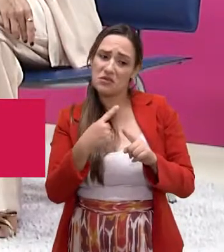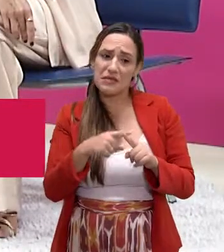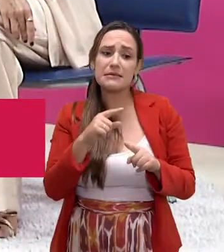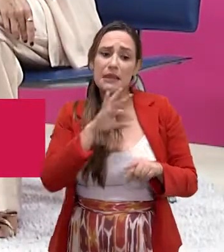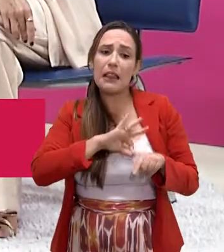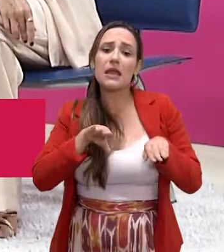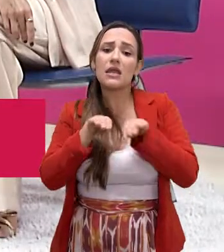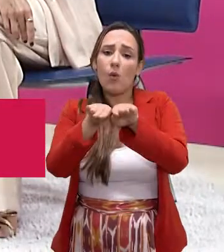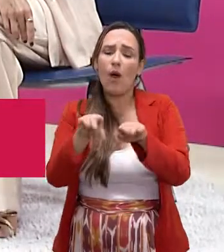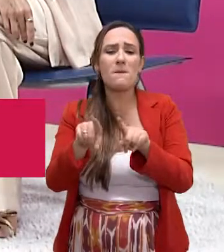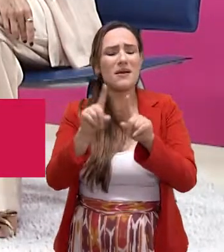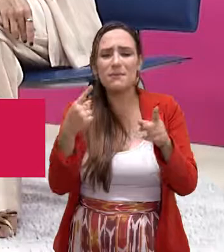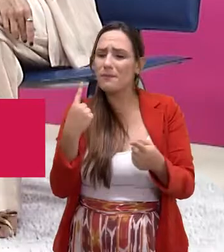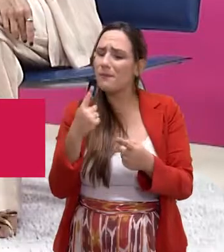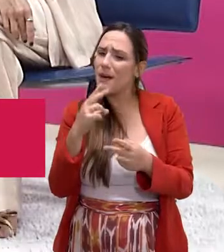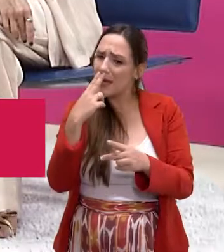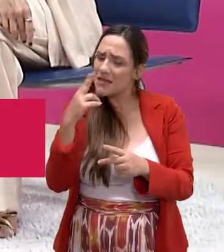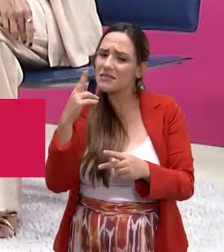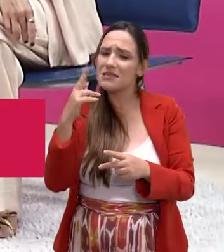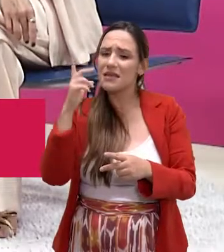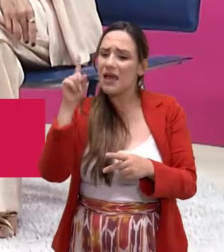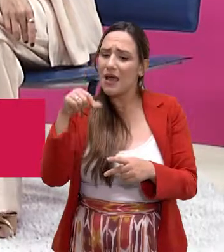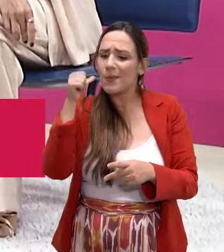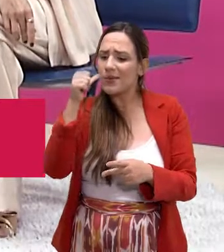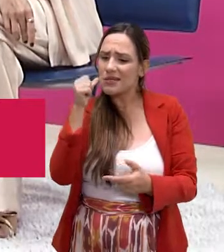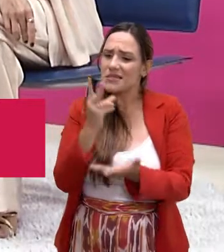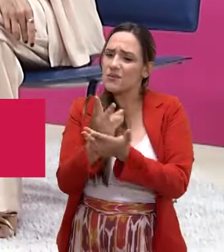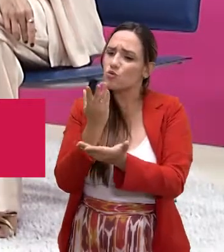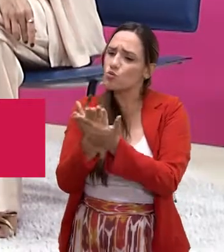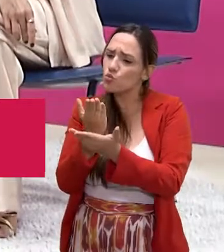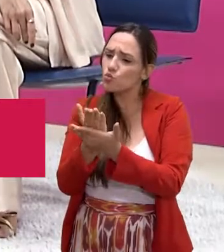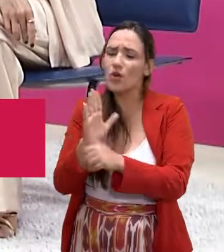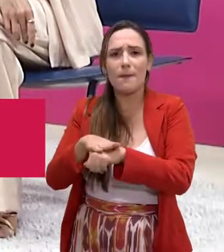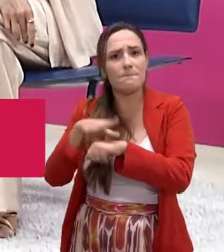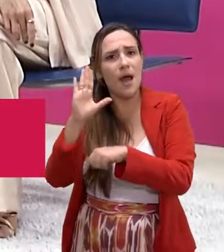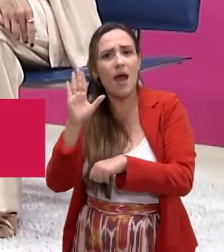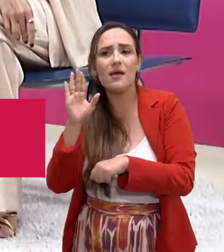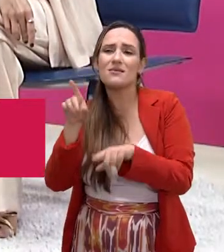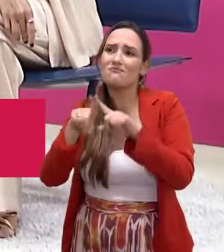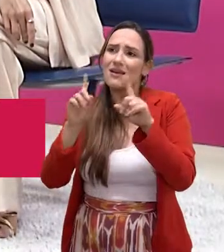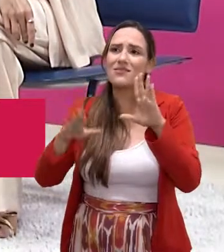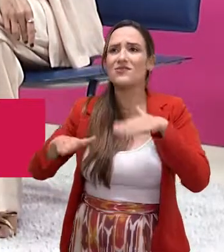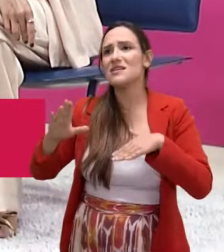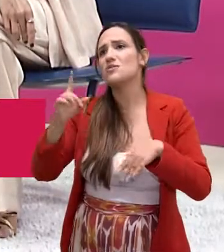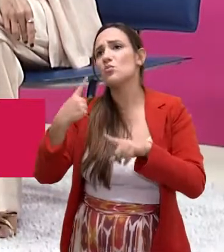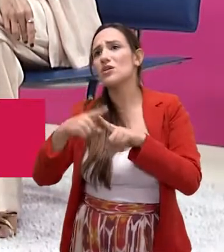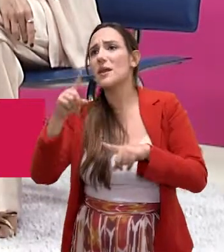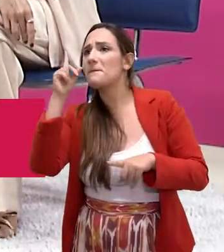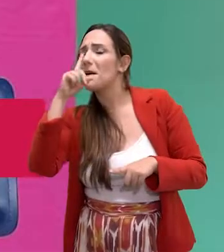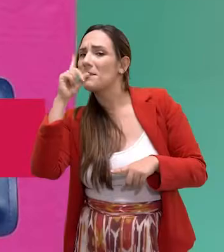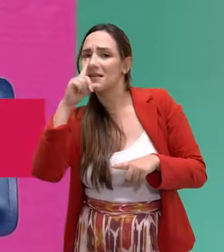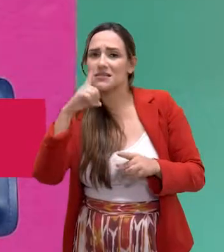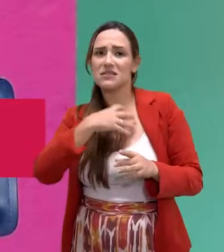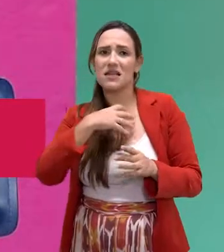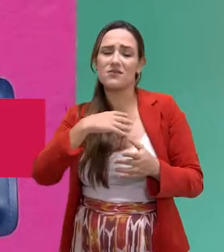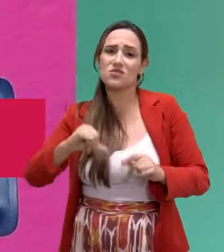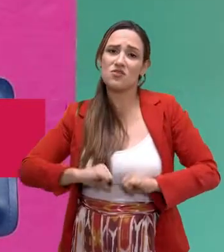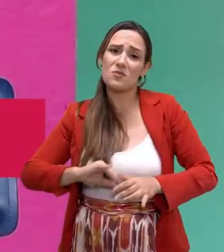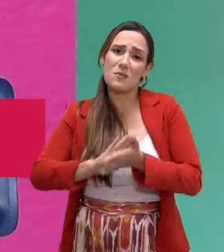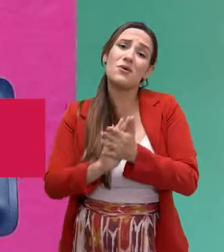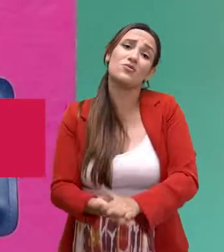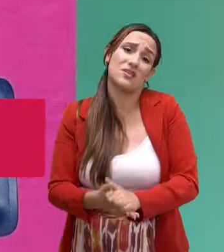mas a mulher estuda mais, por outro lado, a mulher é mãe, então ela sofre um certo preconceito também. Com